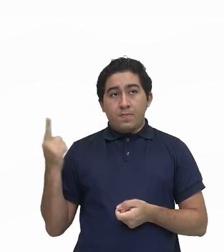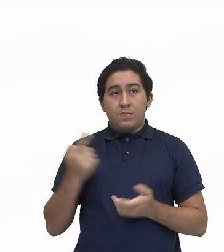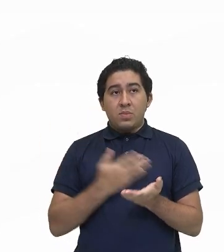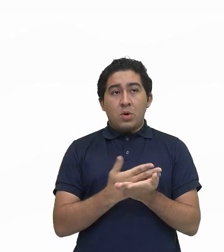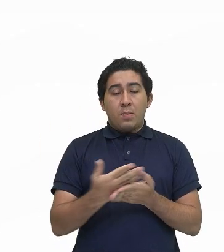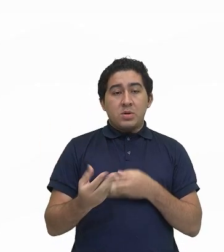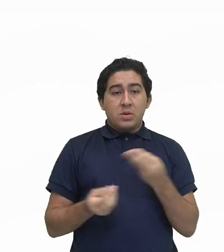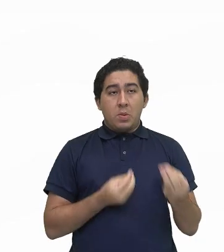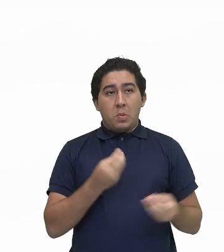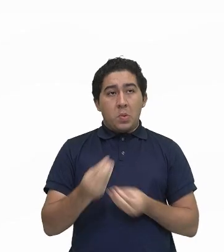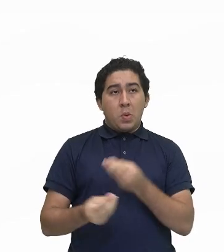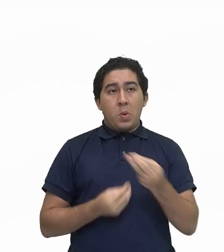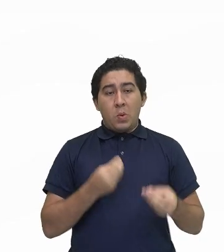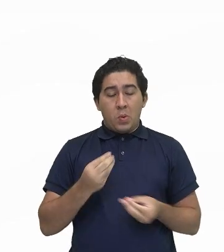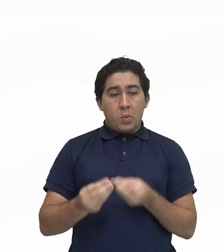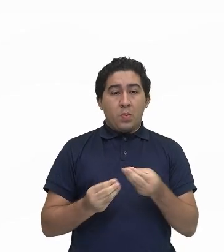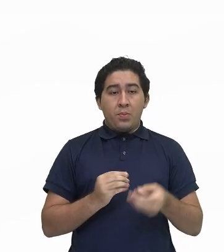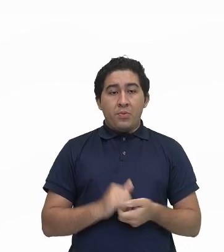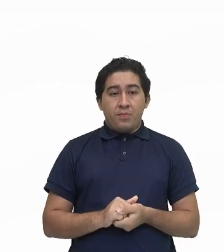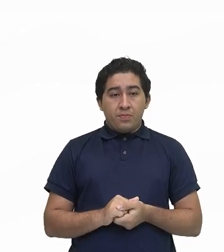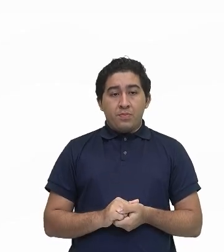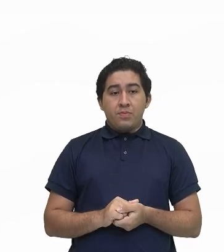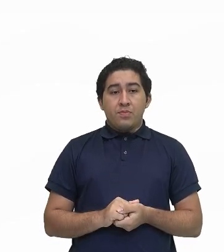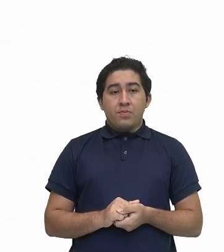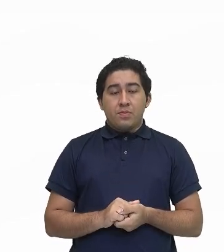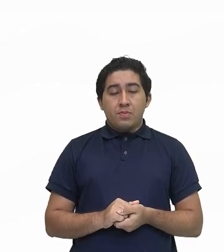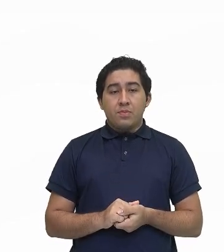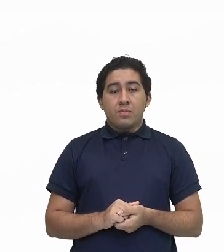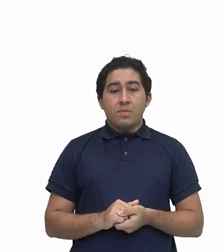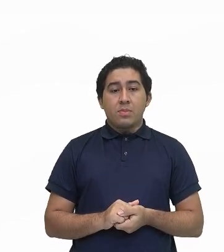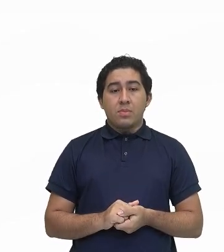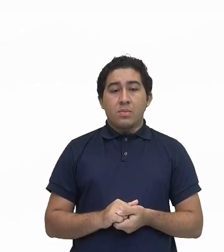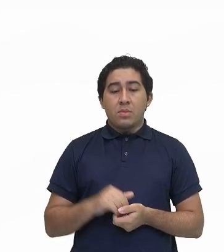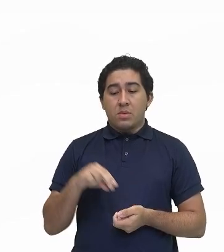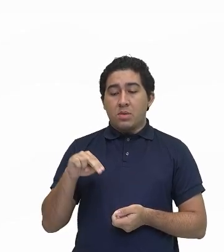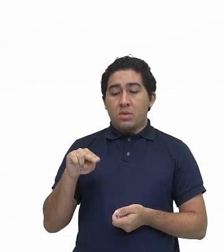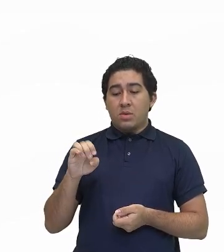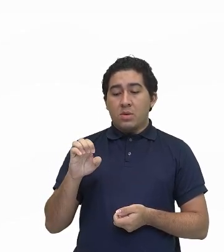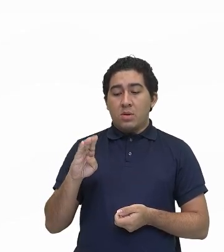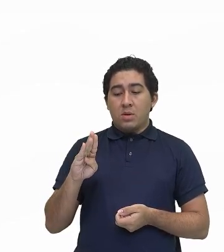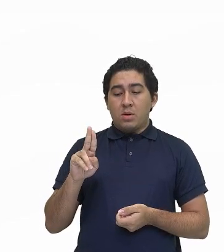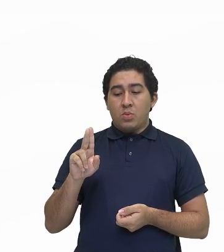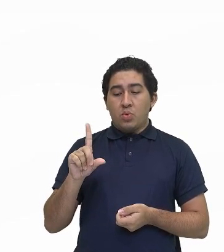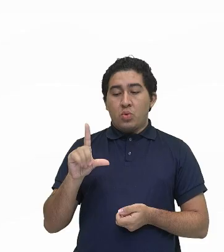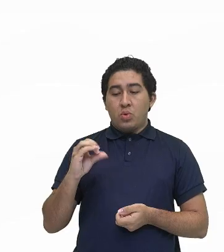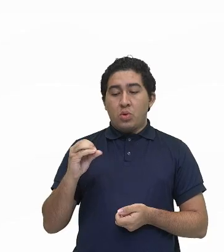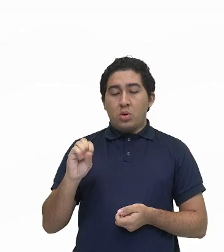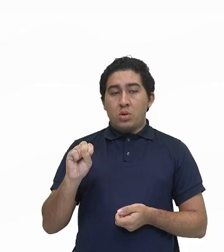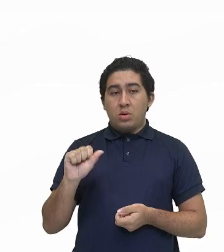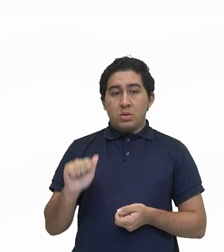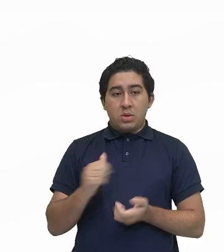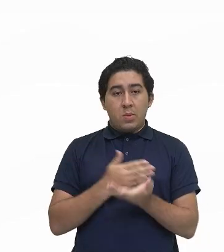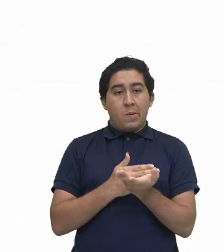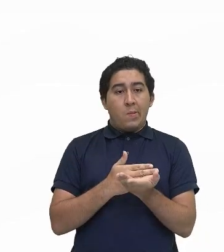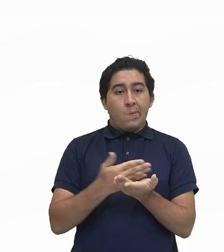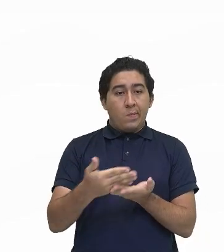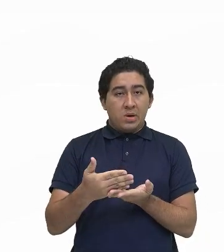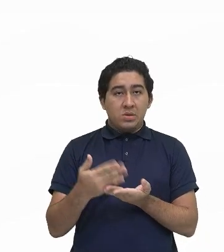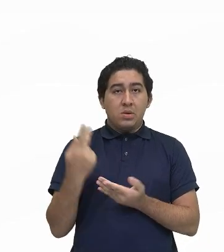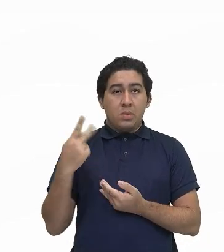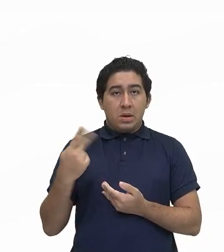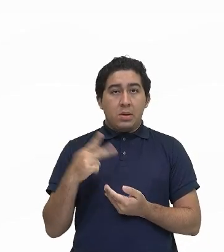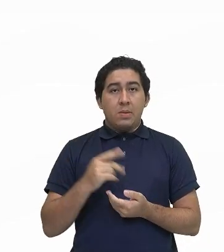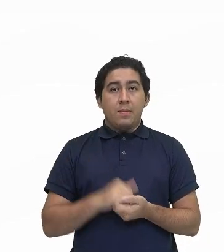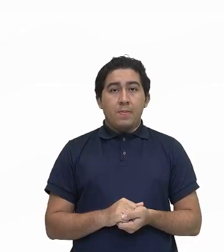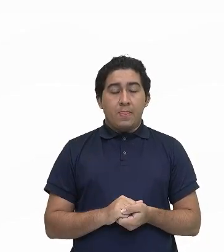começa com a nebulosa, que é o nascimento das nebulosas. Tudo começa com a